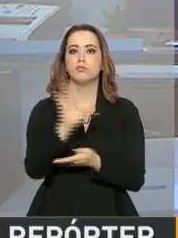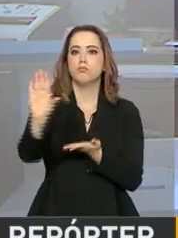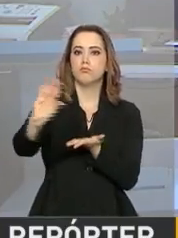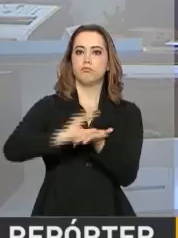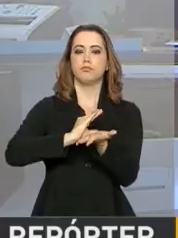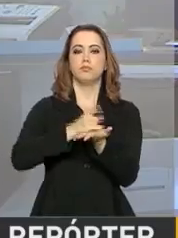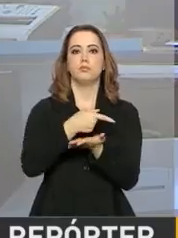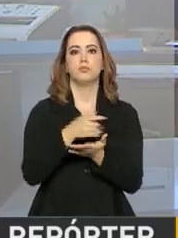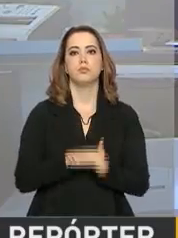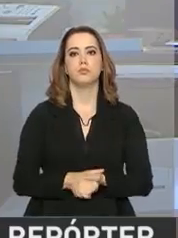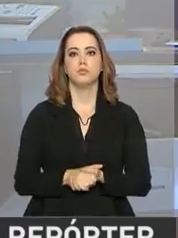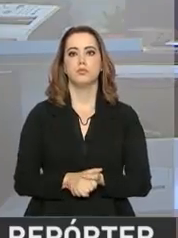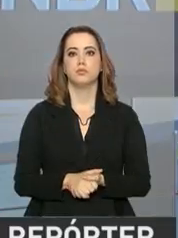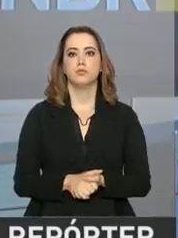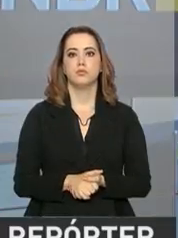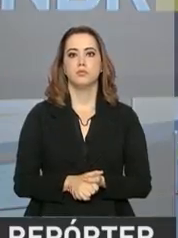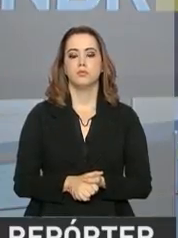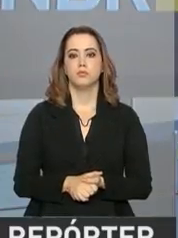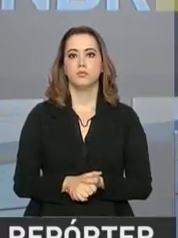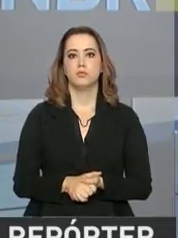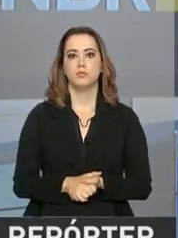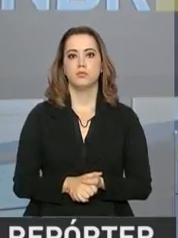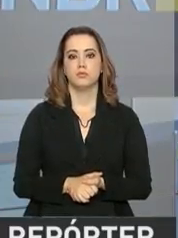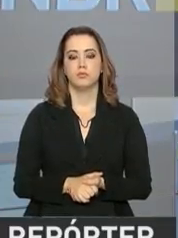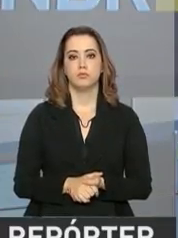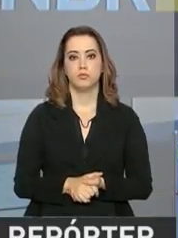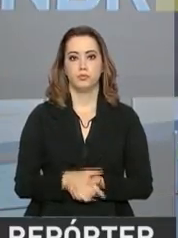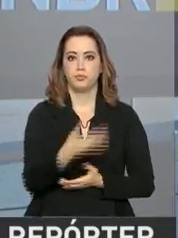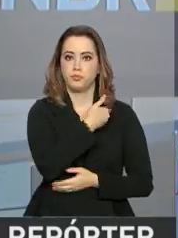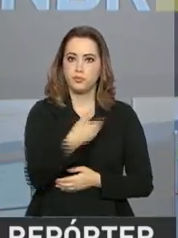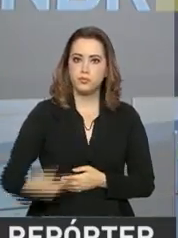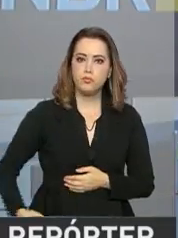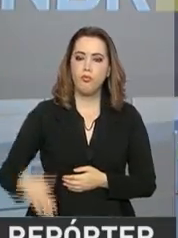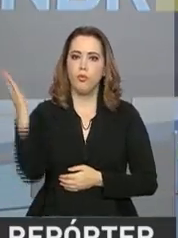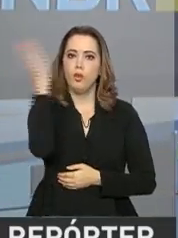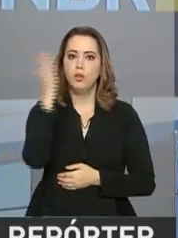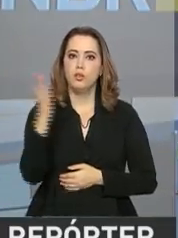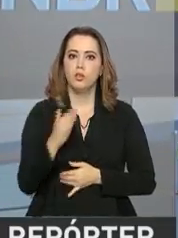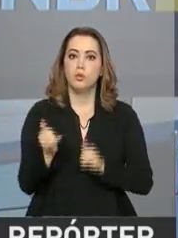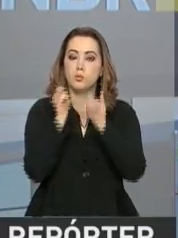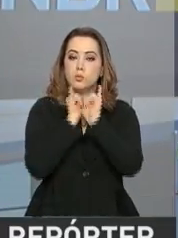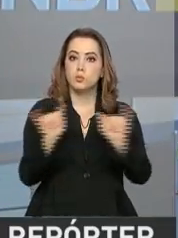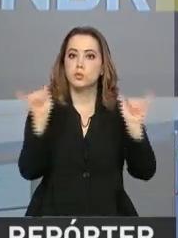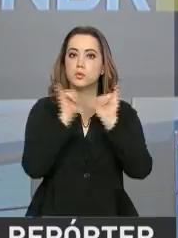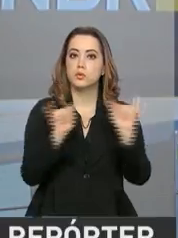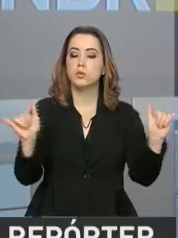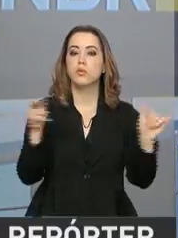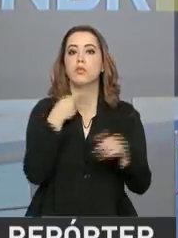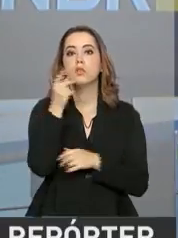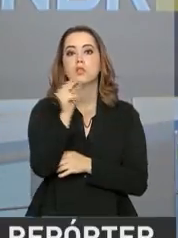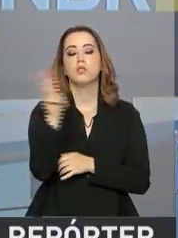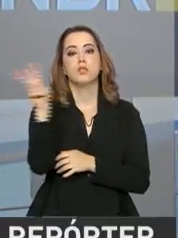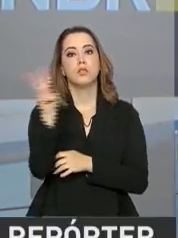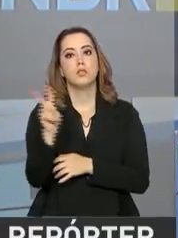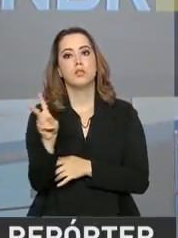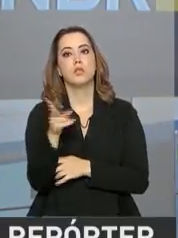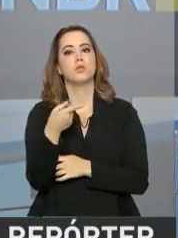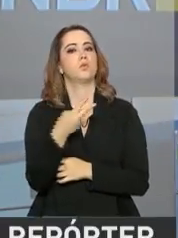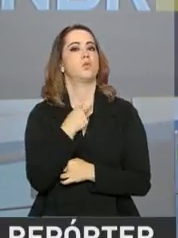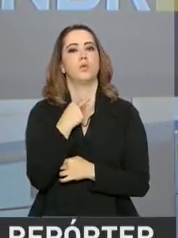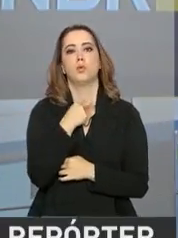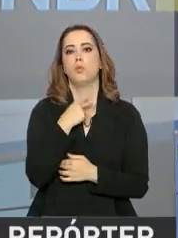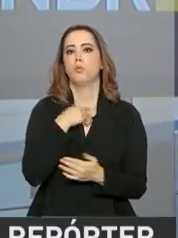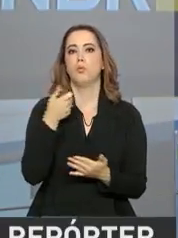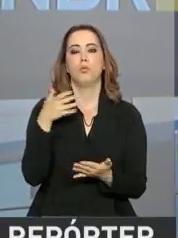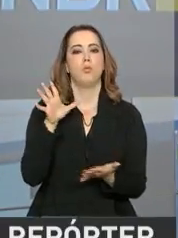receita.fazenda.gov goov e o governo brasileiro divulgou um comunicado afirmando que a Venezuela não vai assumir a presidência